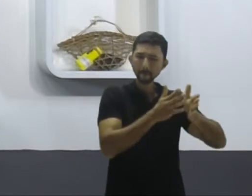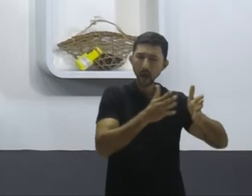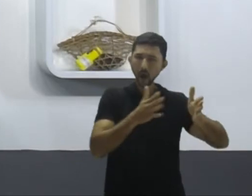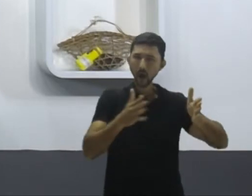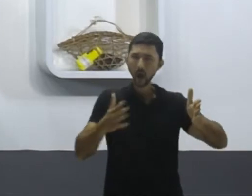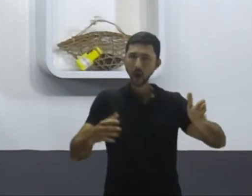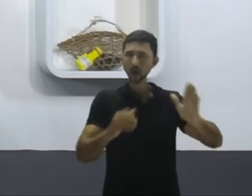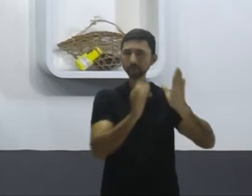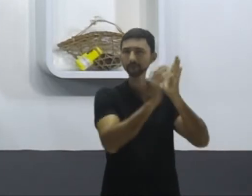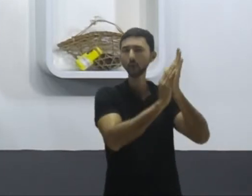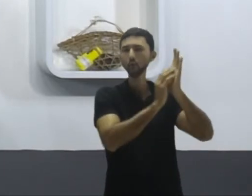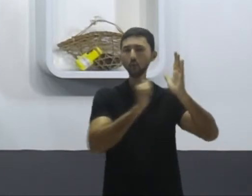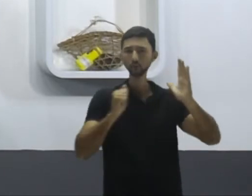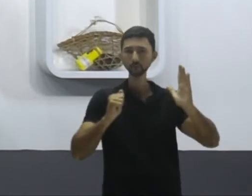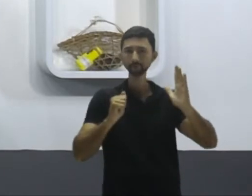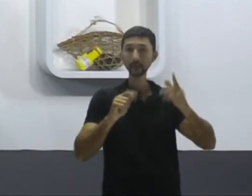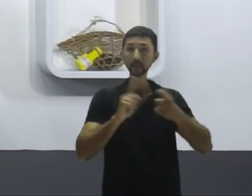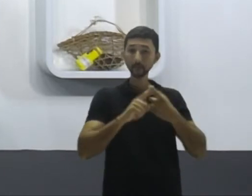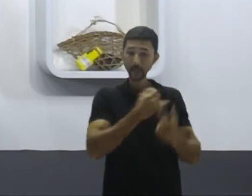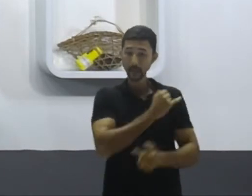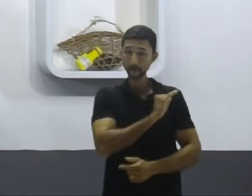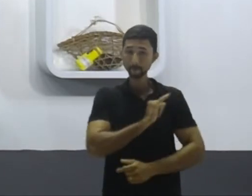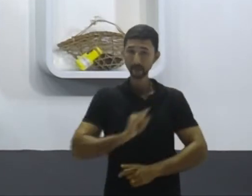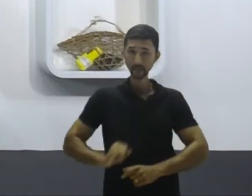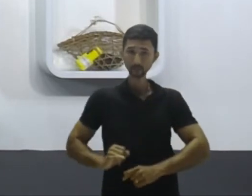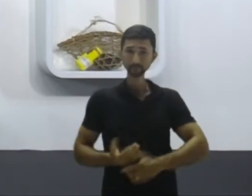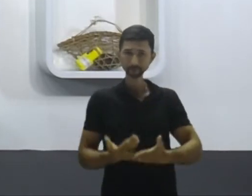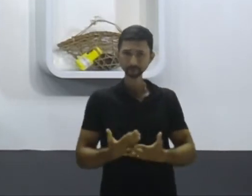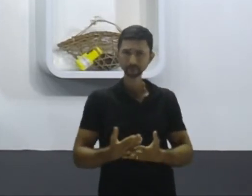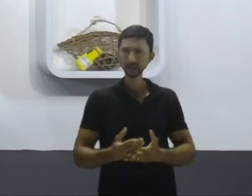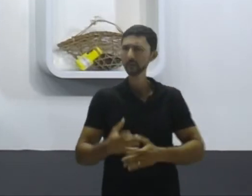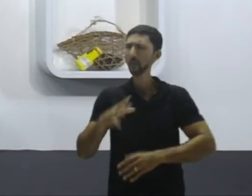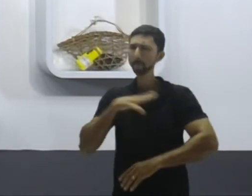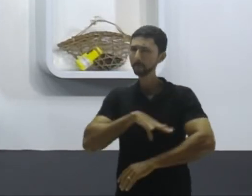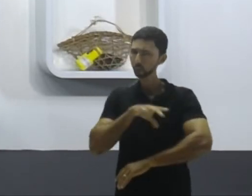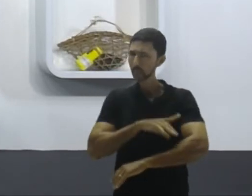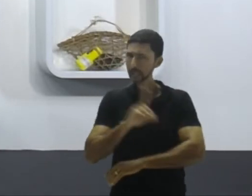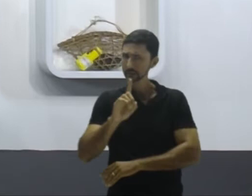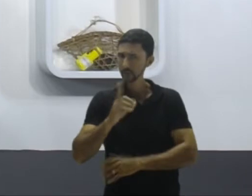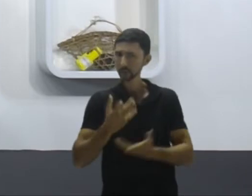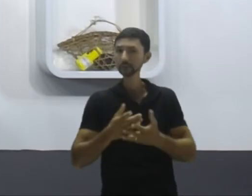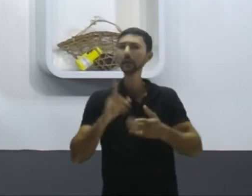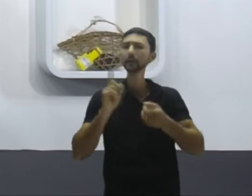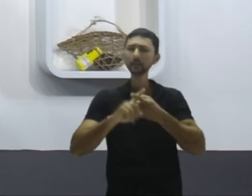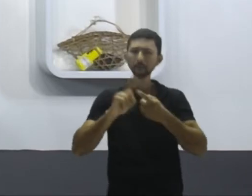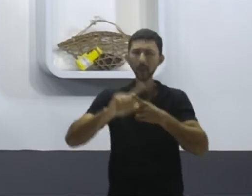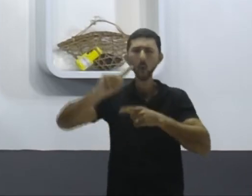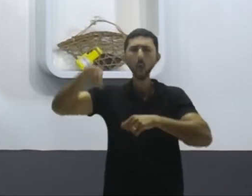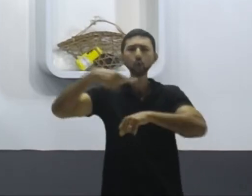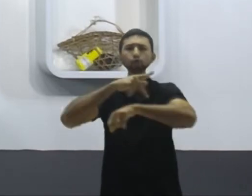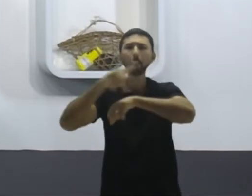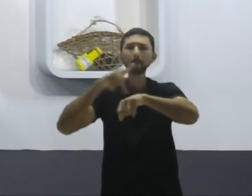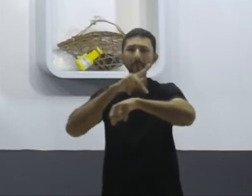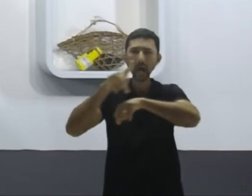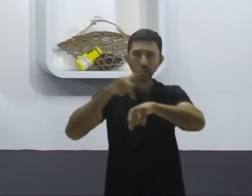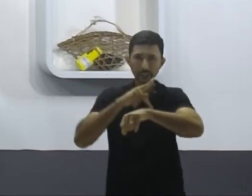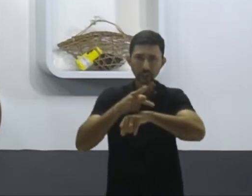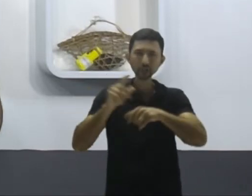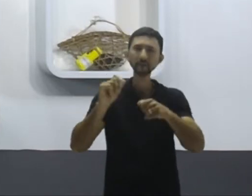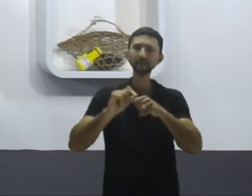aqui no Brasil. Não foram só os portugueses que fizeram isso, tá? Outras nações também fizeram.